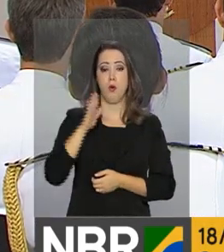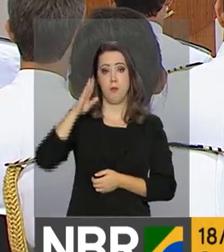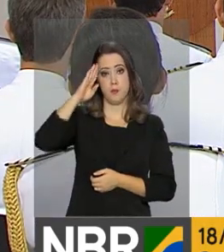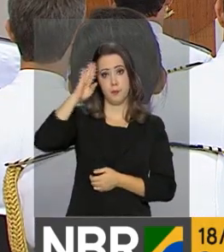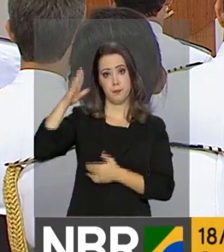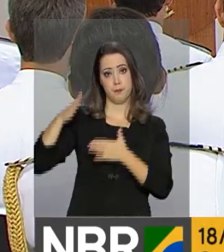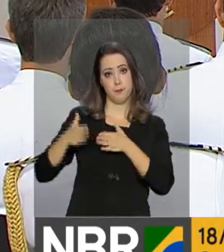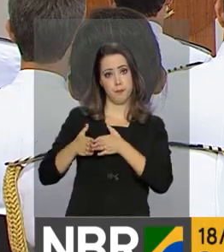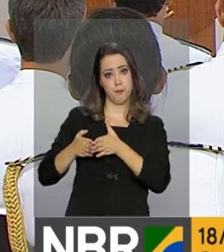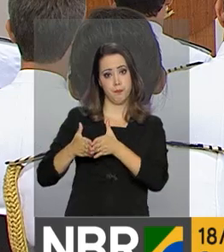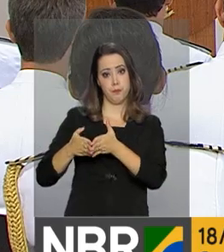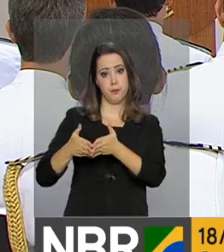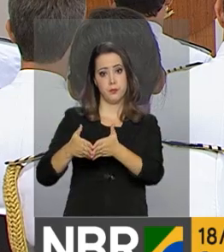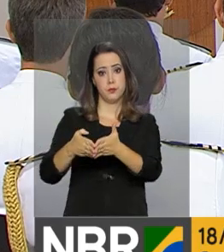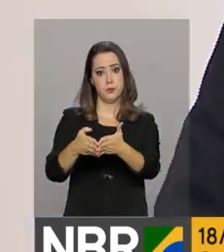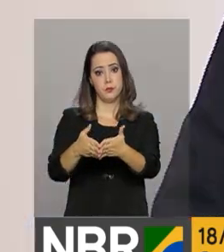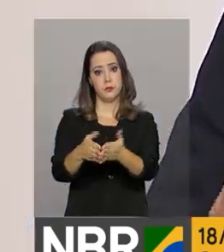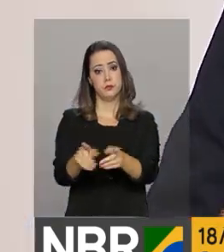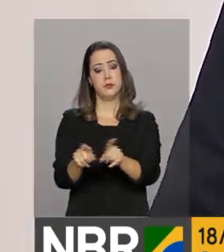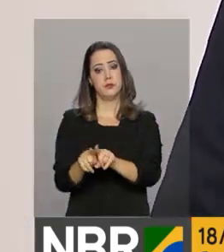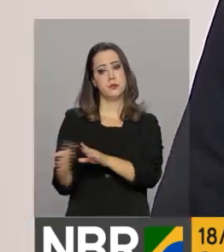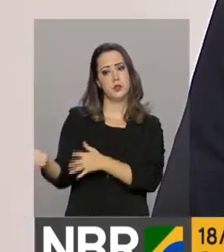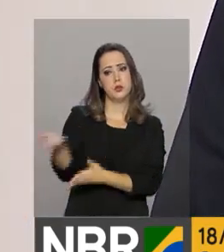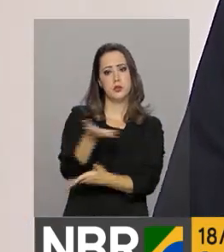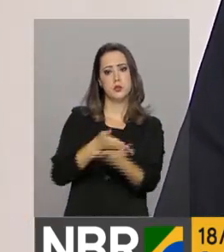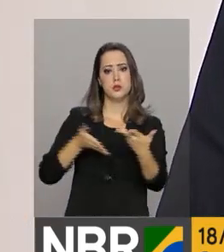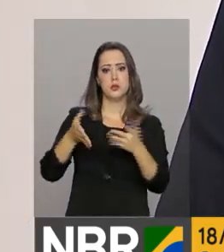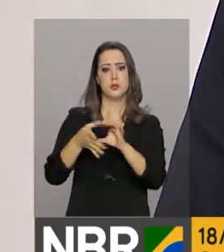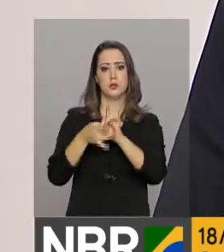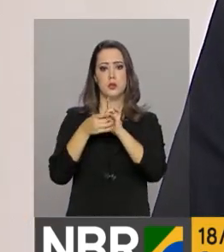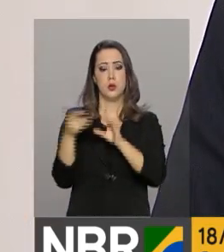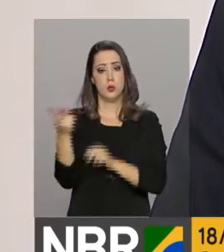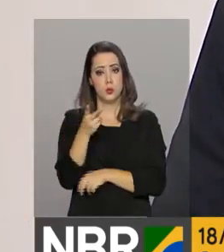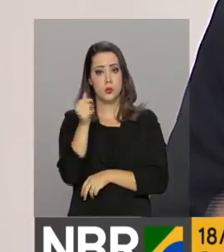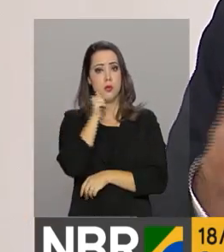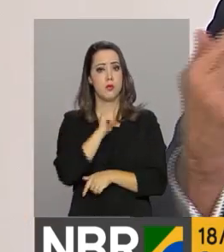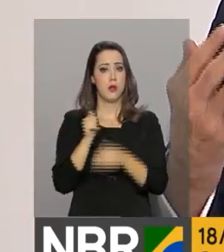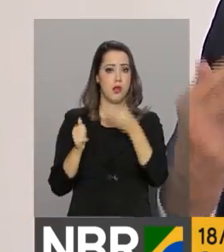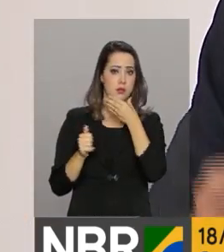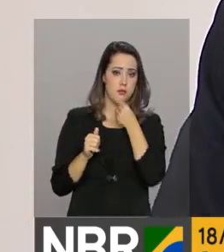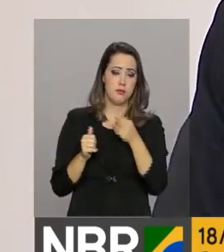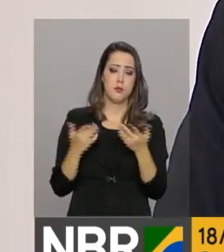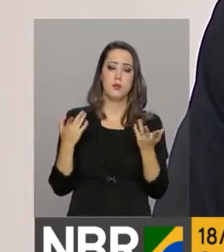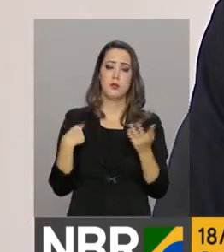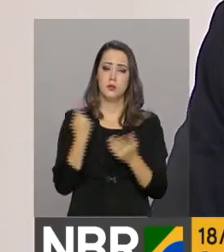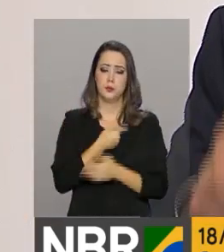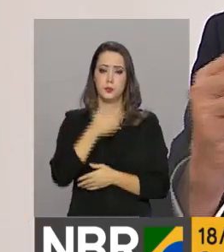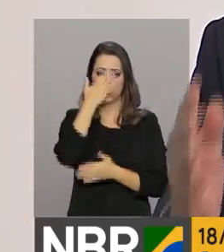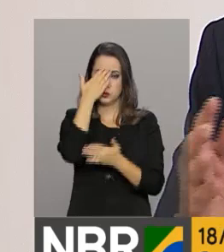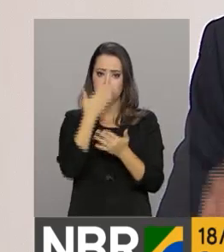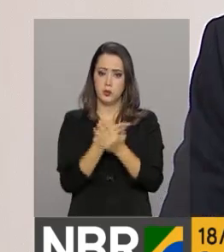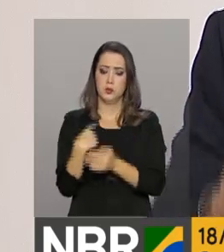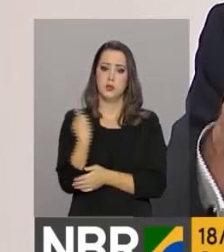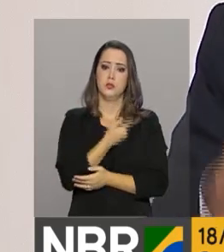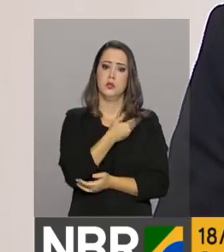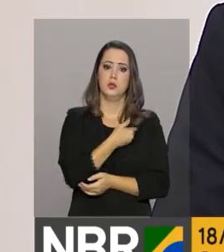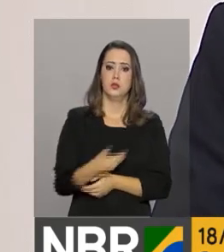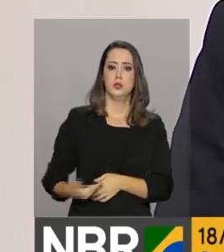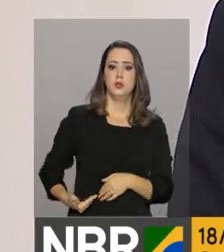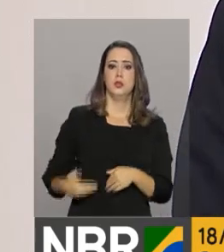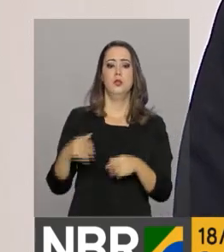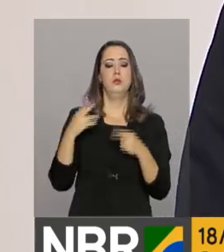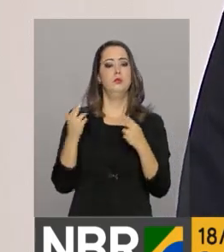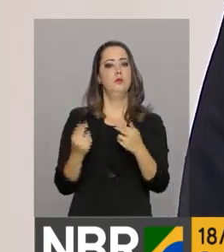conjugação entre homens e mulheres na marinha eu tenho certeza que nós do governo praticamos mais um ato incompatível